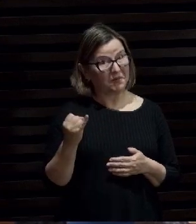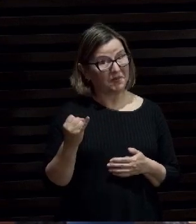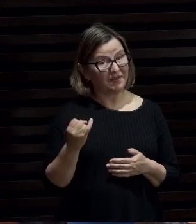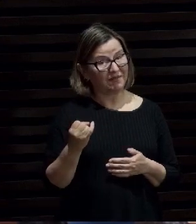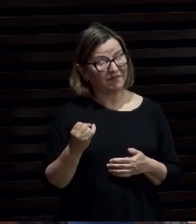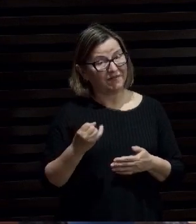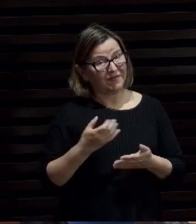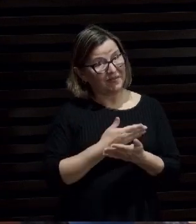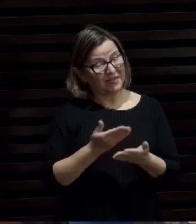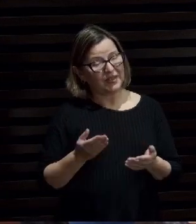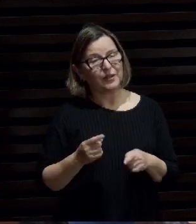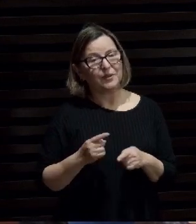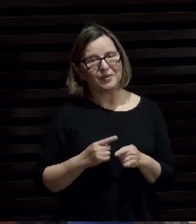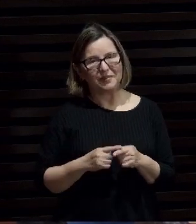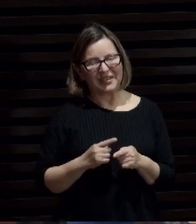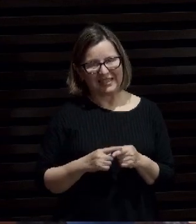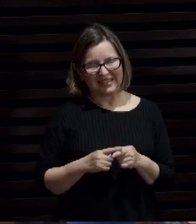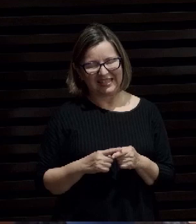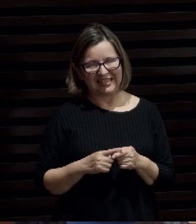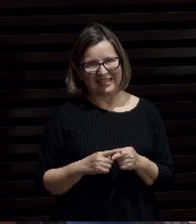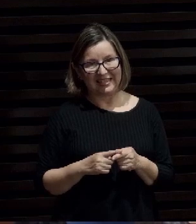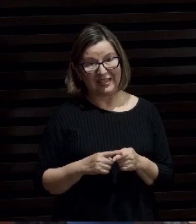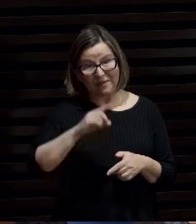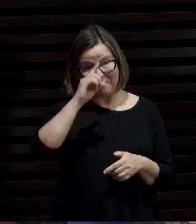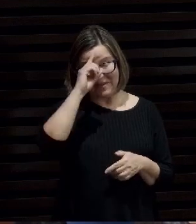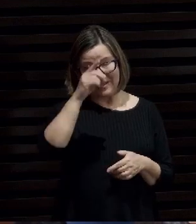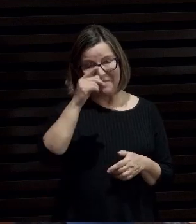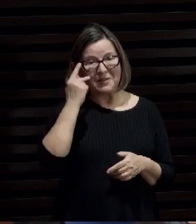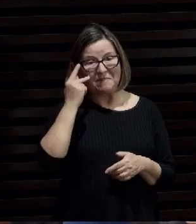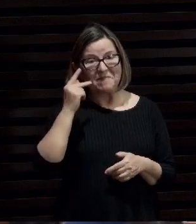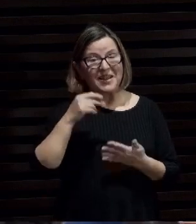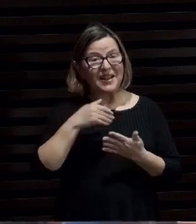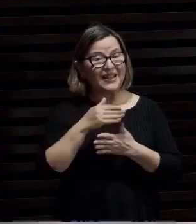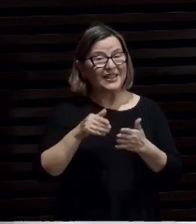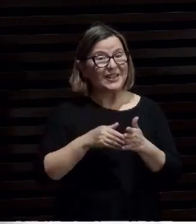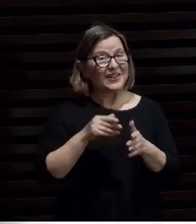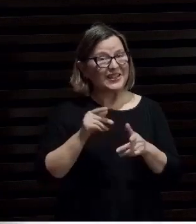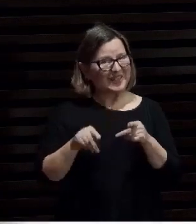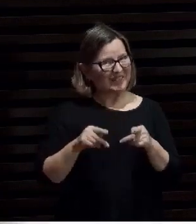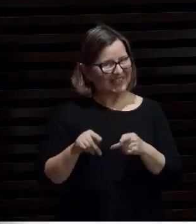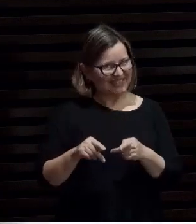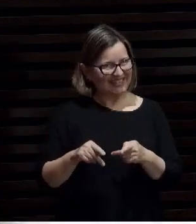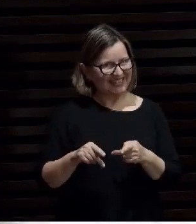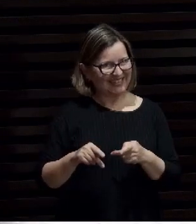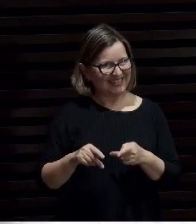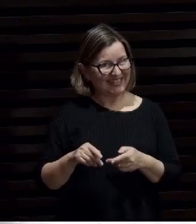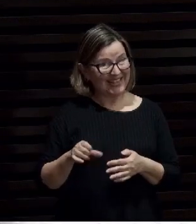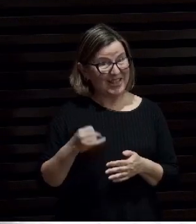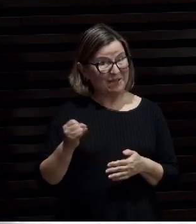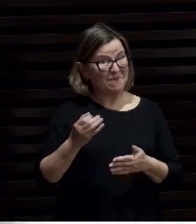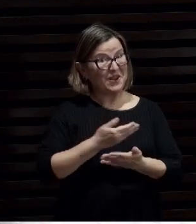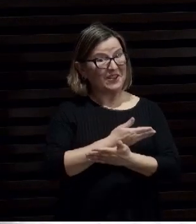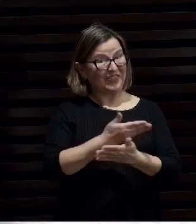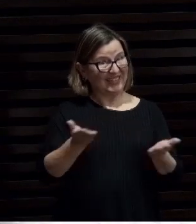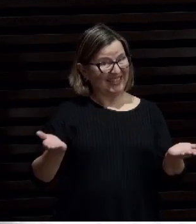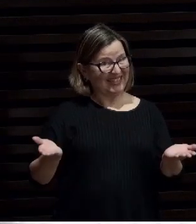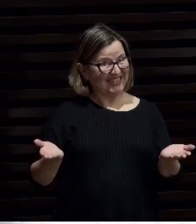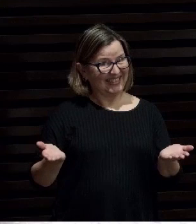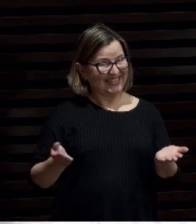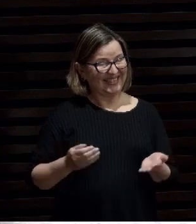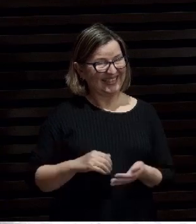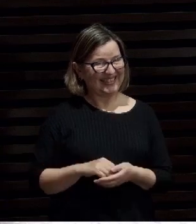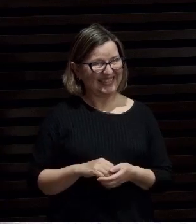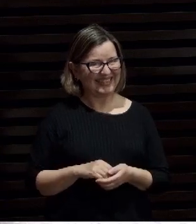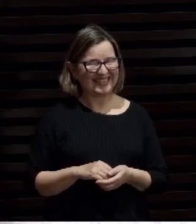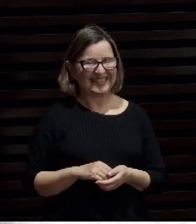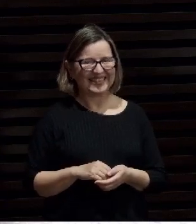Importa-vos, porque esse é um imperativo para todos os seres humanos. Essa é a maior necessidade de todos